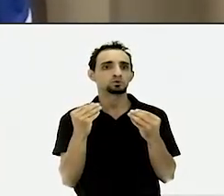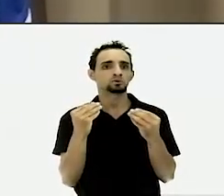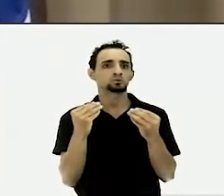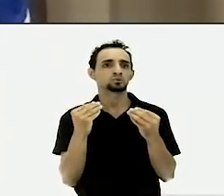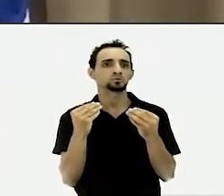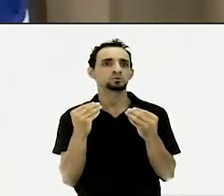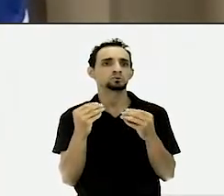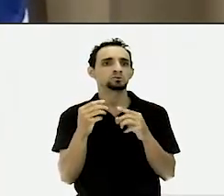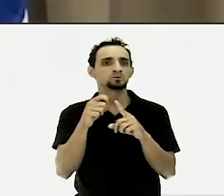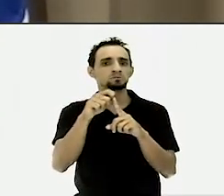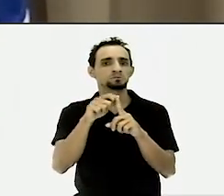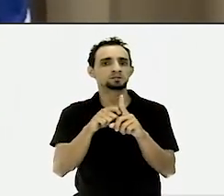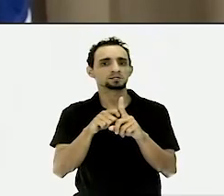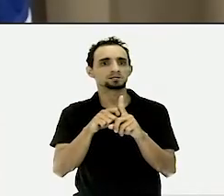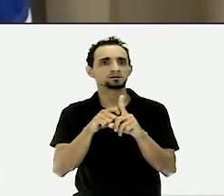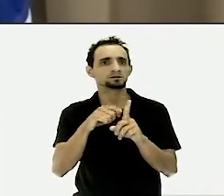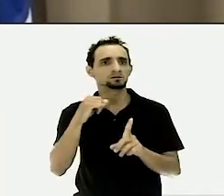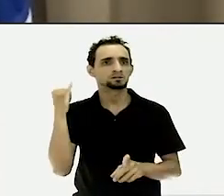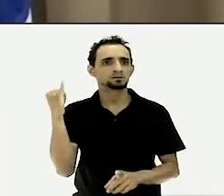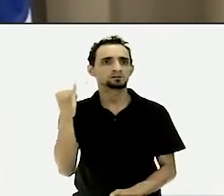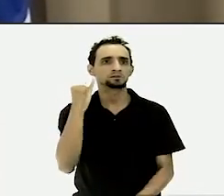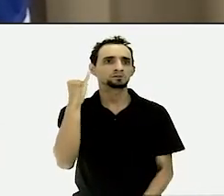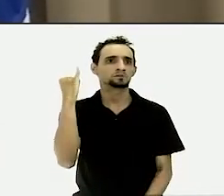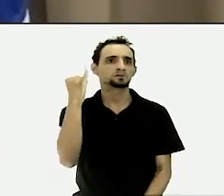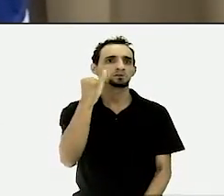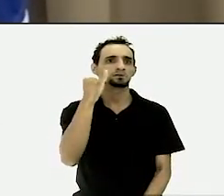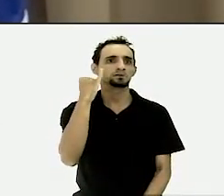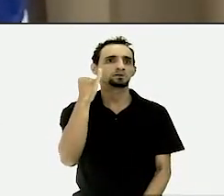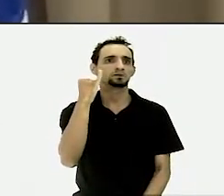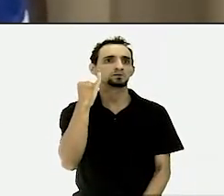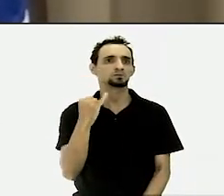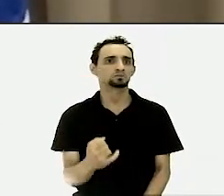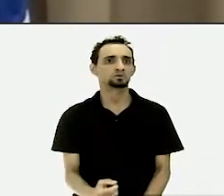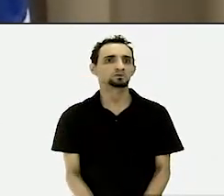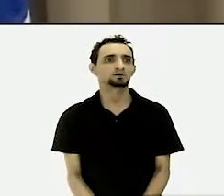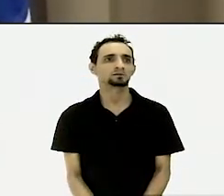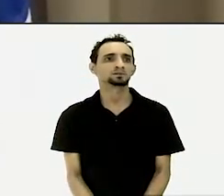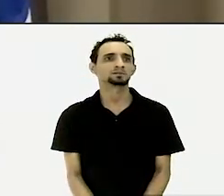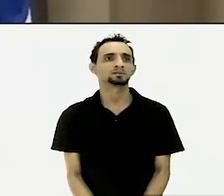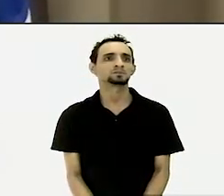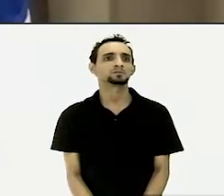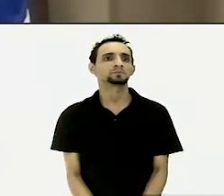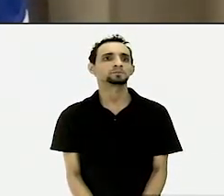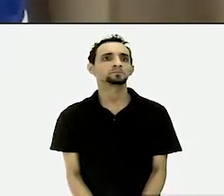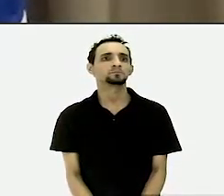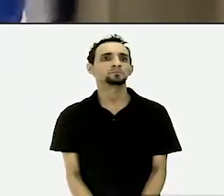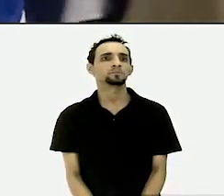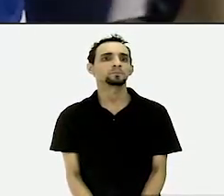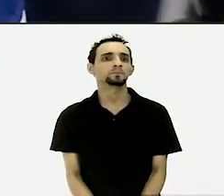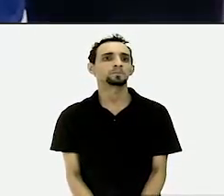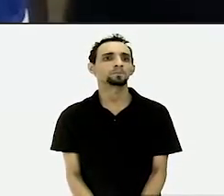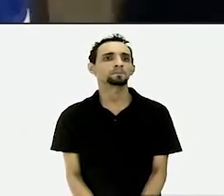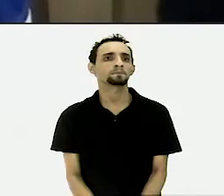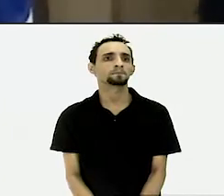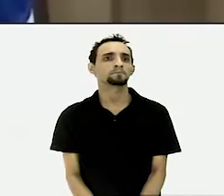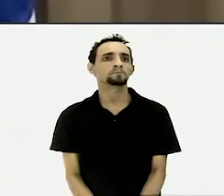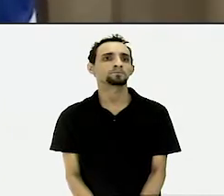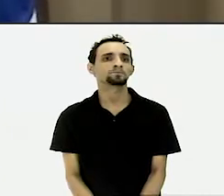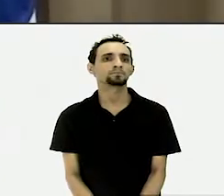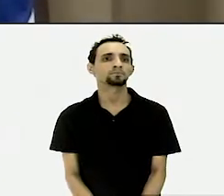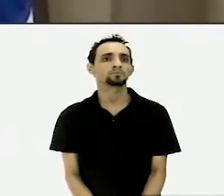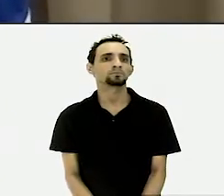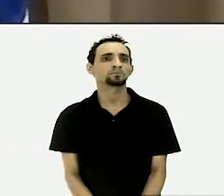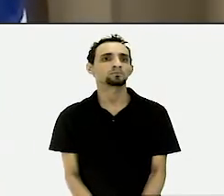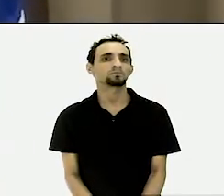Louco? Tivemos aí uns 3 dias de viagem, tivemos resultados positivos para o